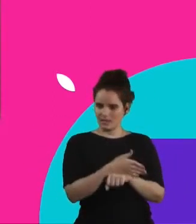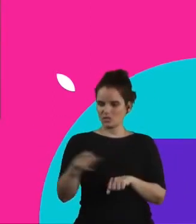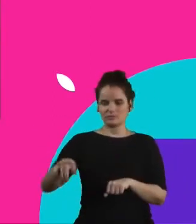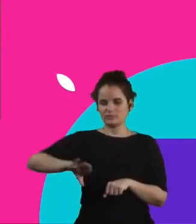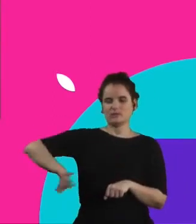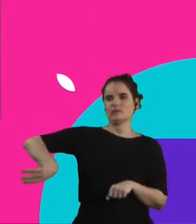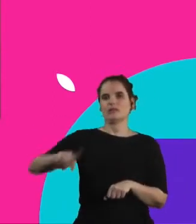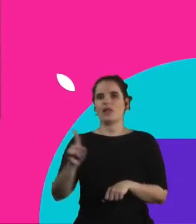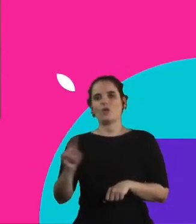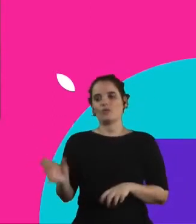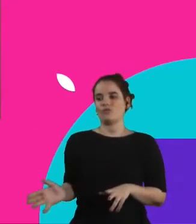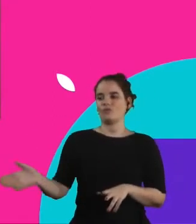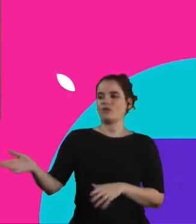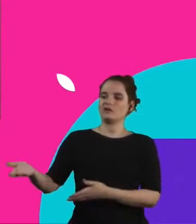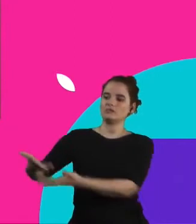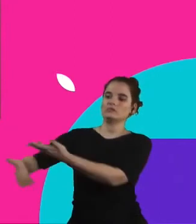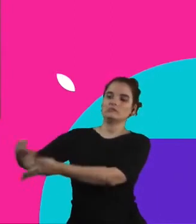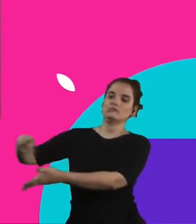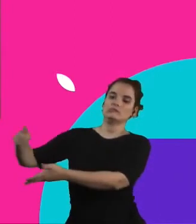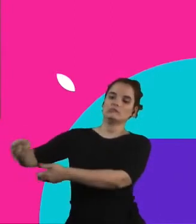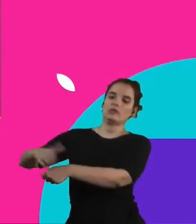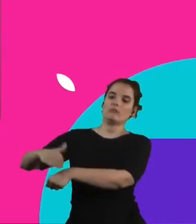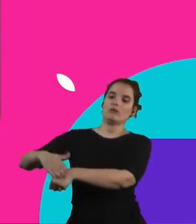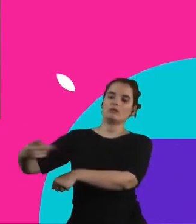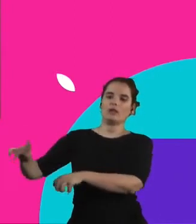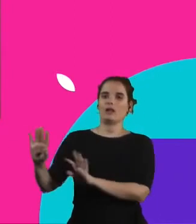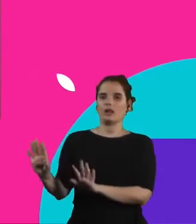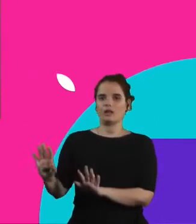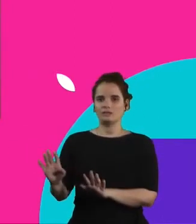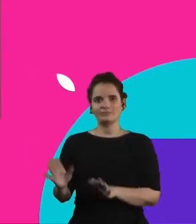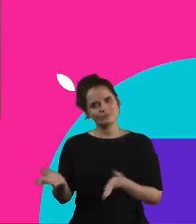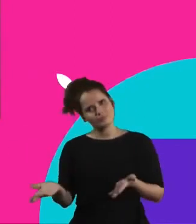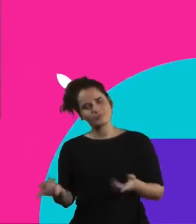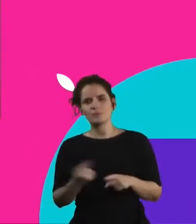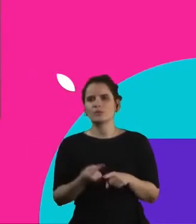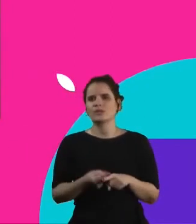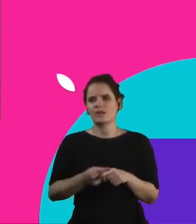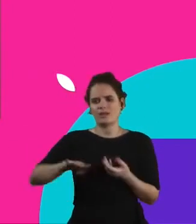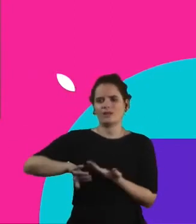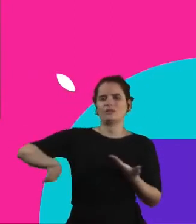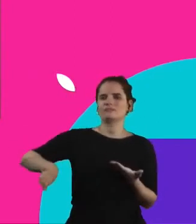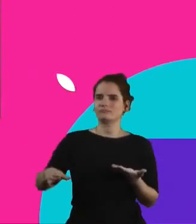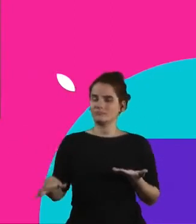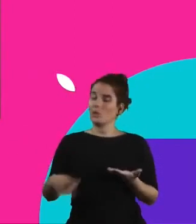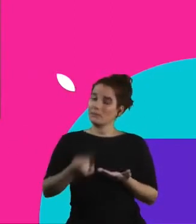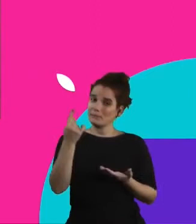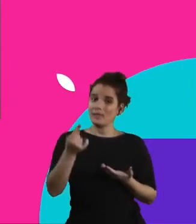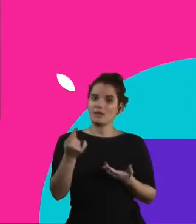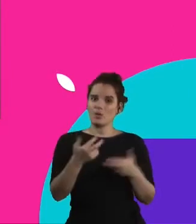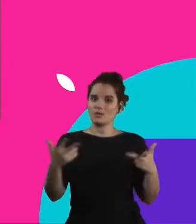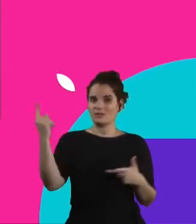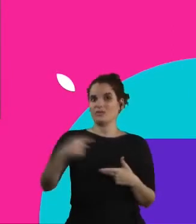continuar aí fazendo as trocas através da forma monetária do dinheiro. Esse é um primeiro ponto que é a gente